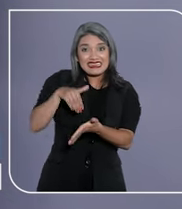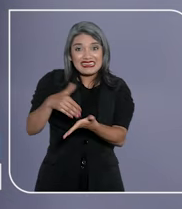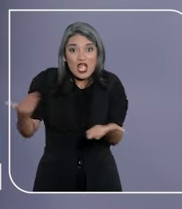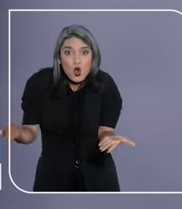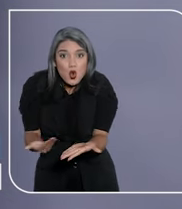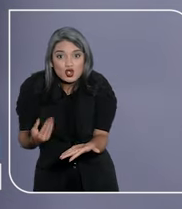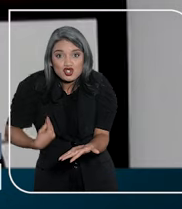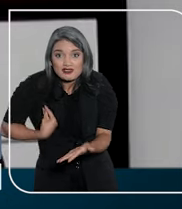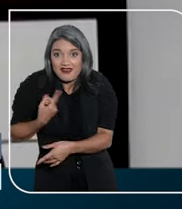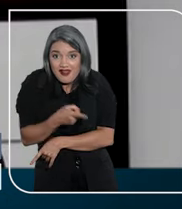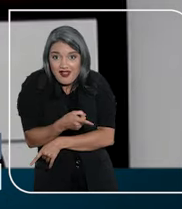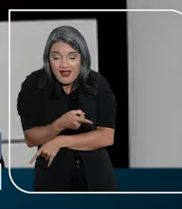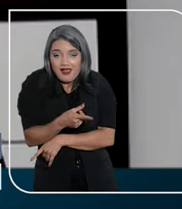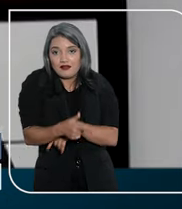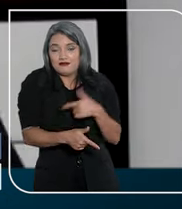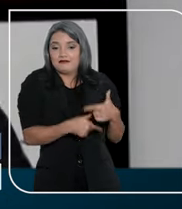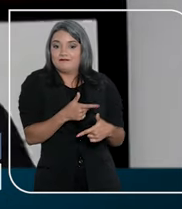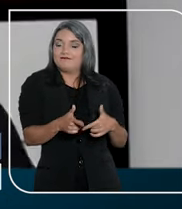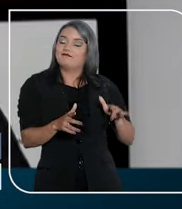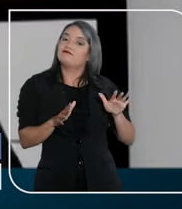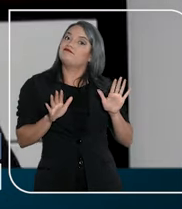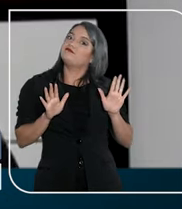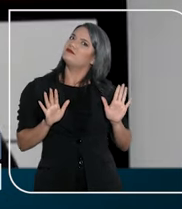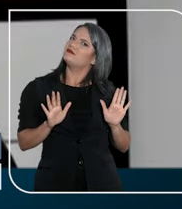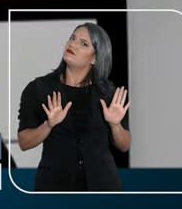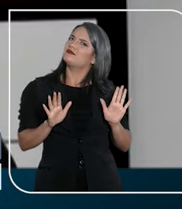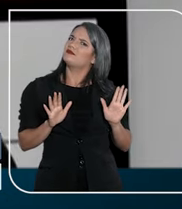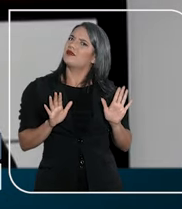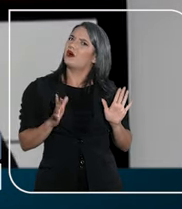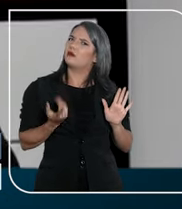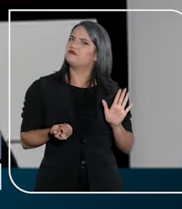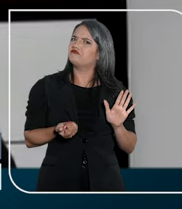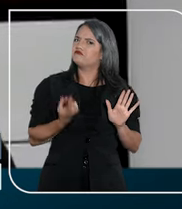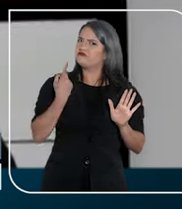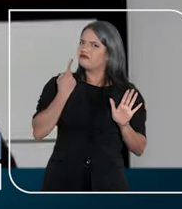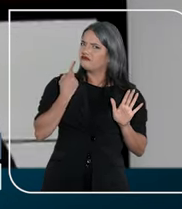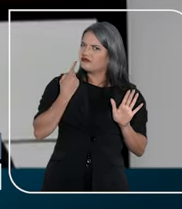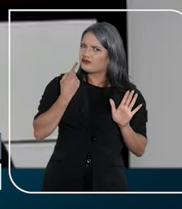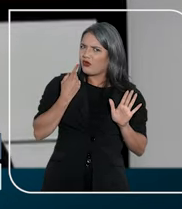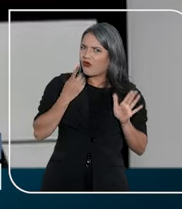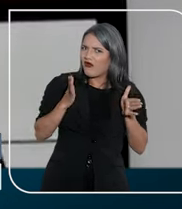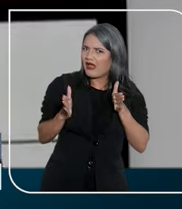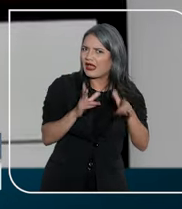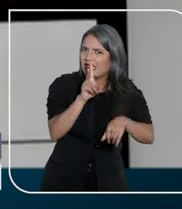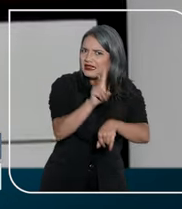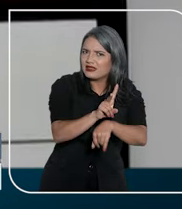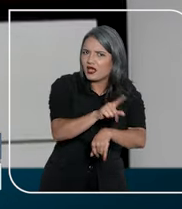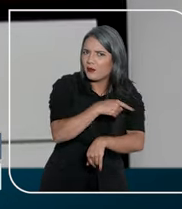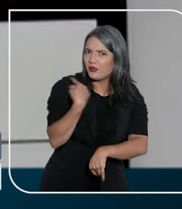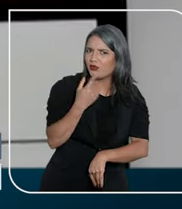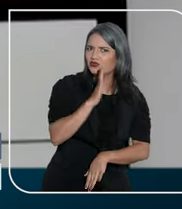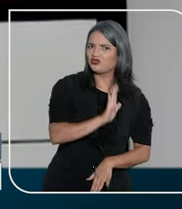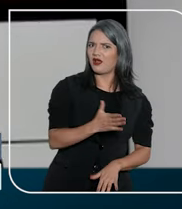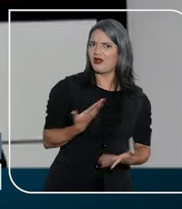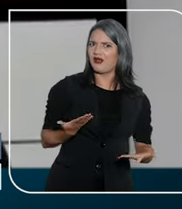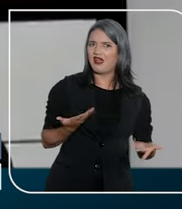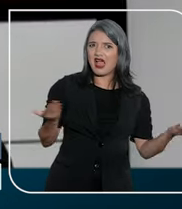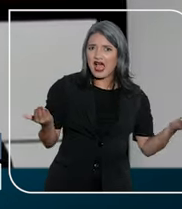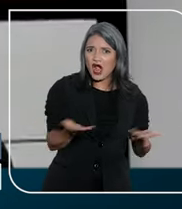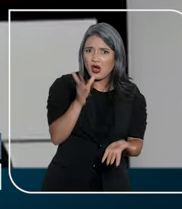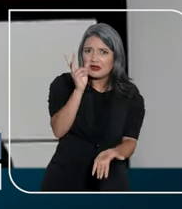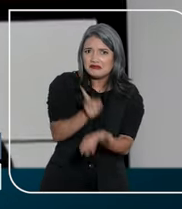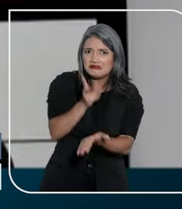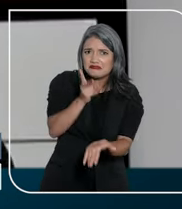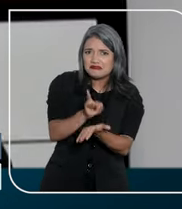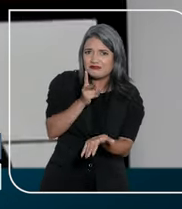ainda hoje, temporário não era. Aquilo que era temporário se transformou em ordinário.